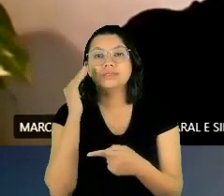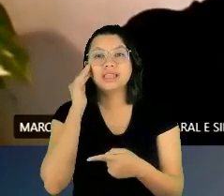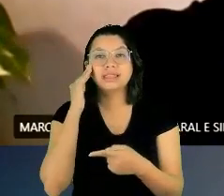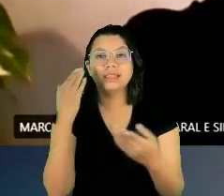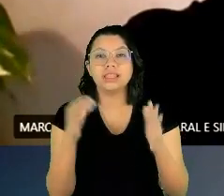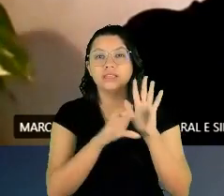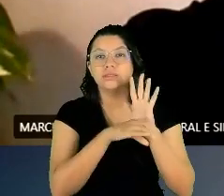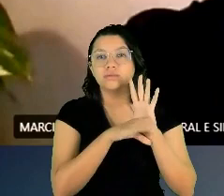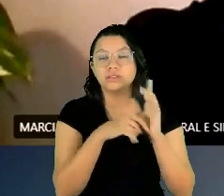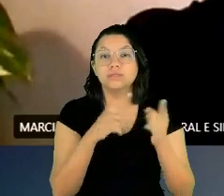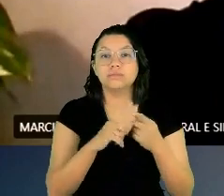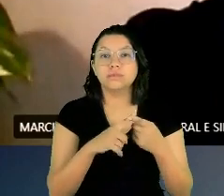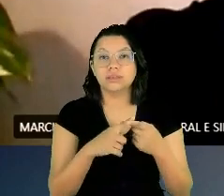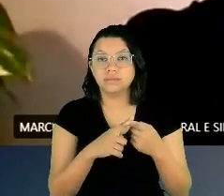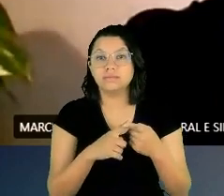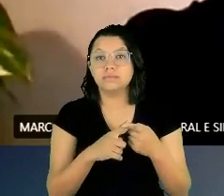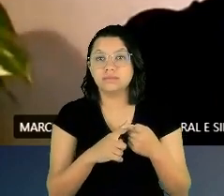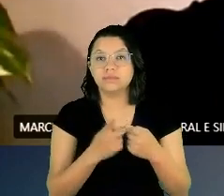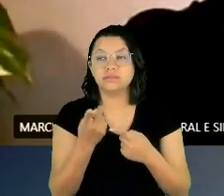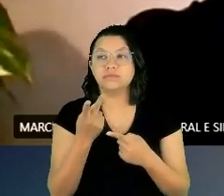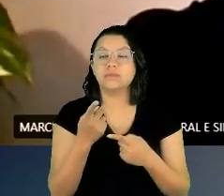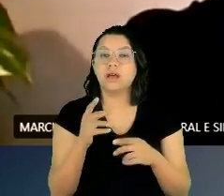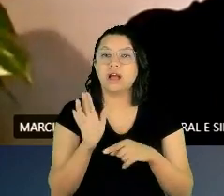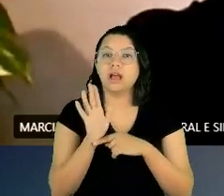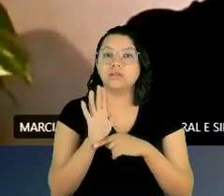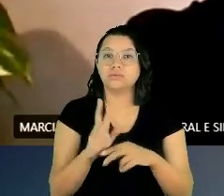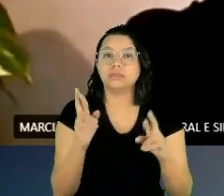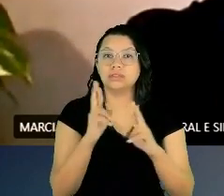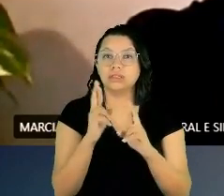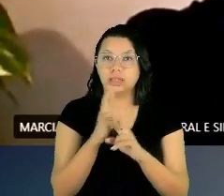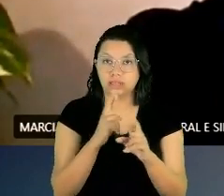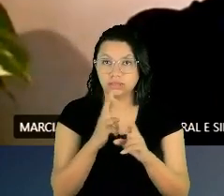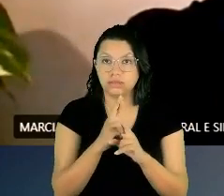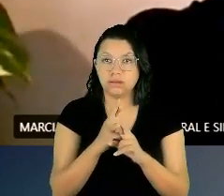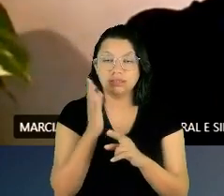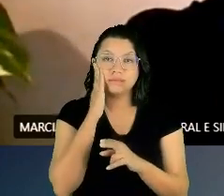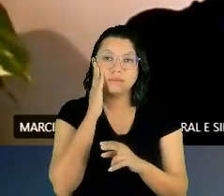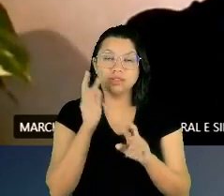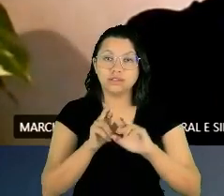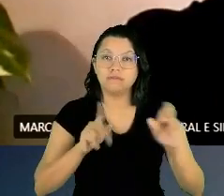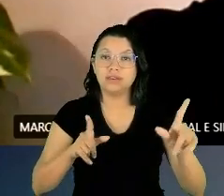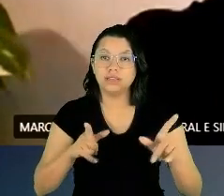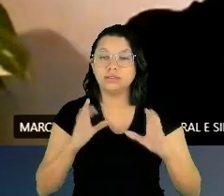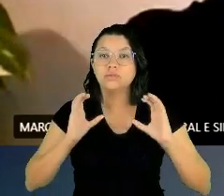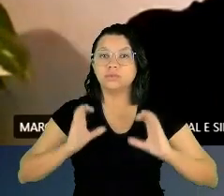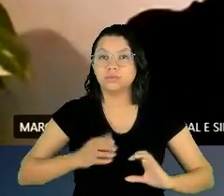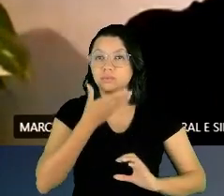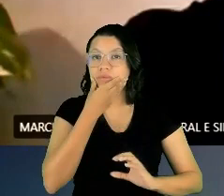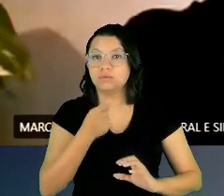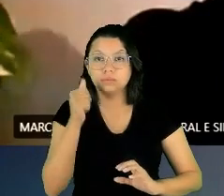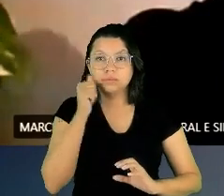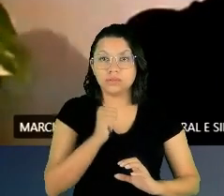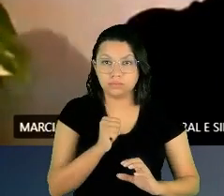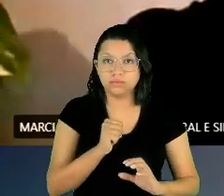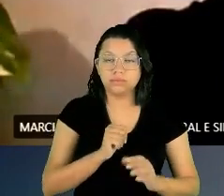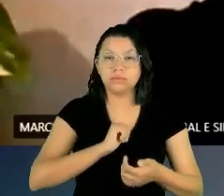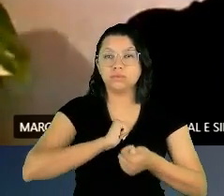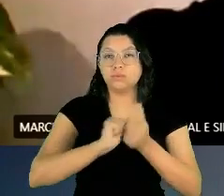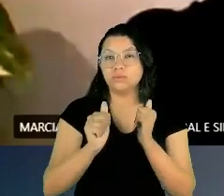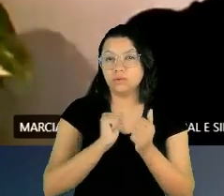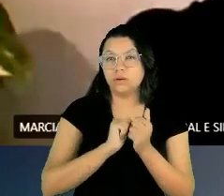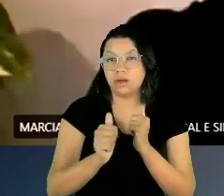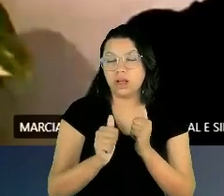mas só para vocês entenderem esses conceitos, porque isso vai permear comportamentos diferentes entre homens e mulheres. Então, no Ultimatum Game, as